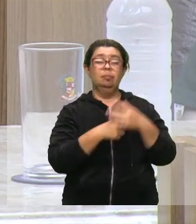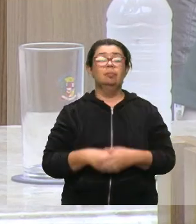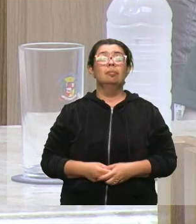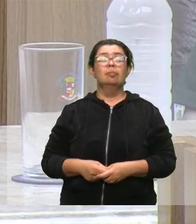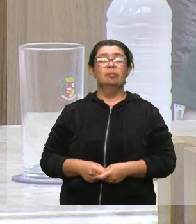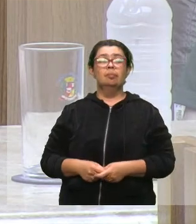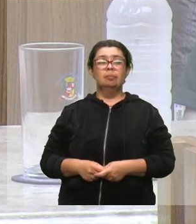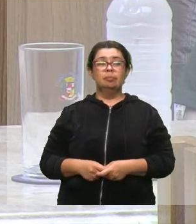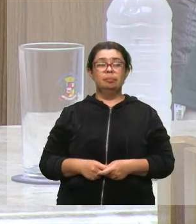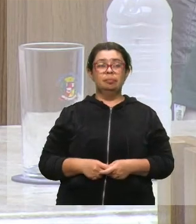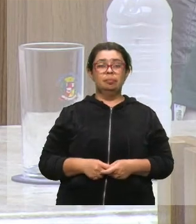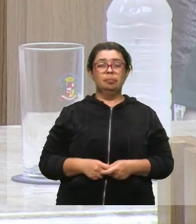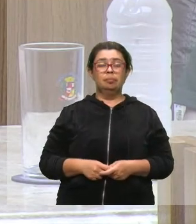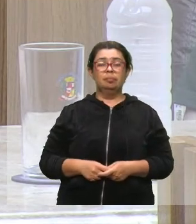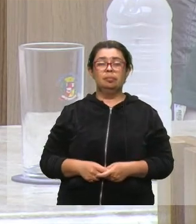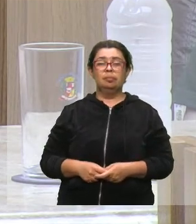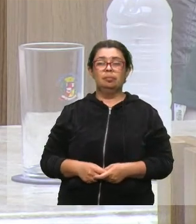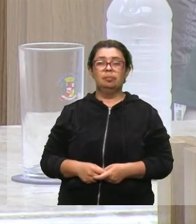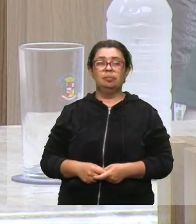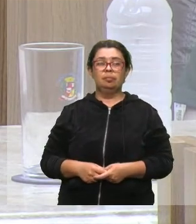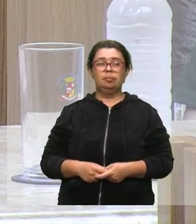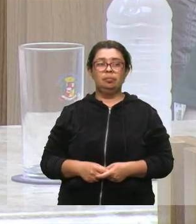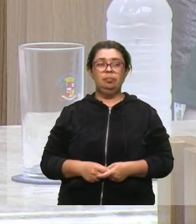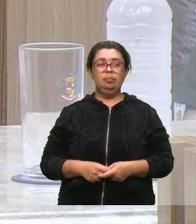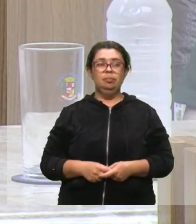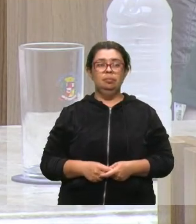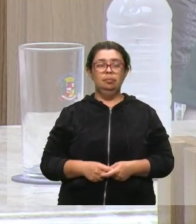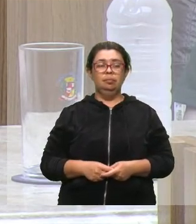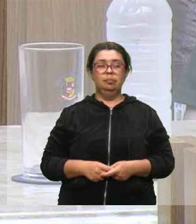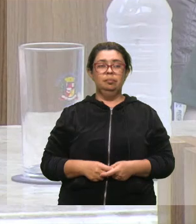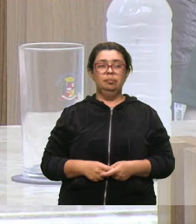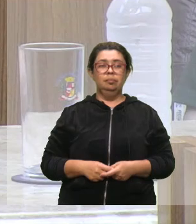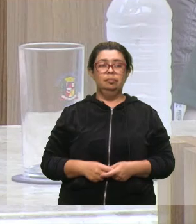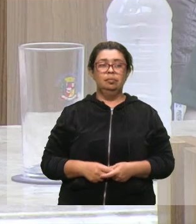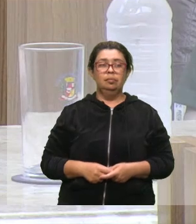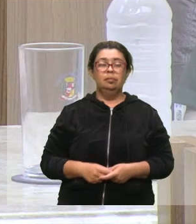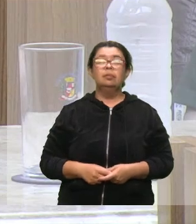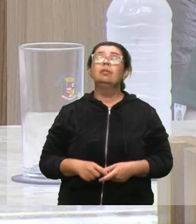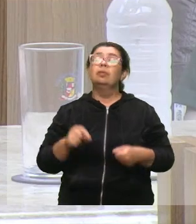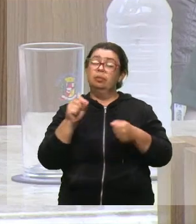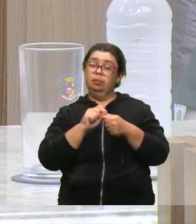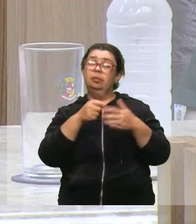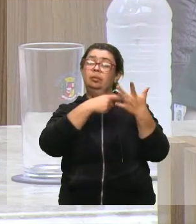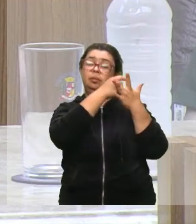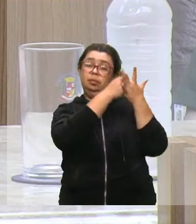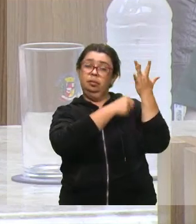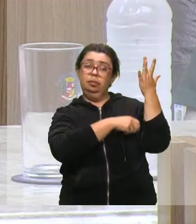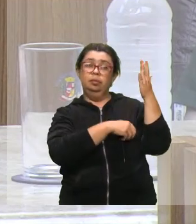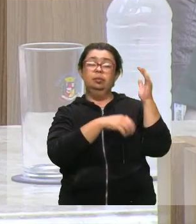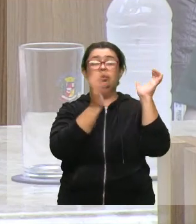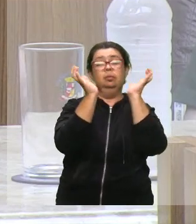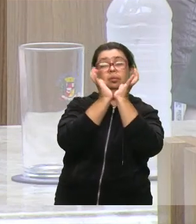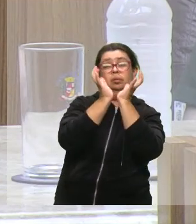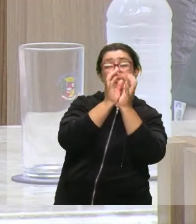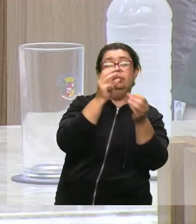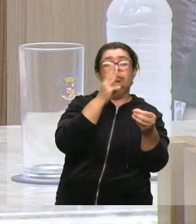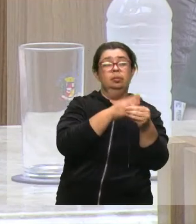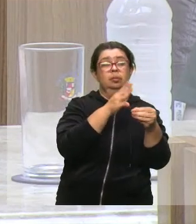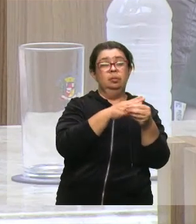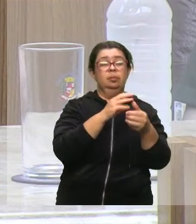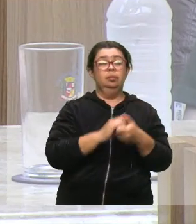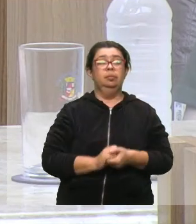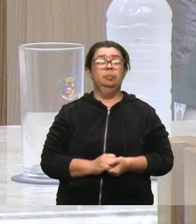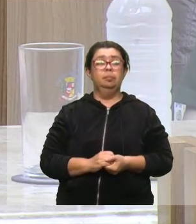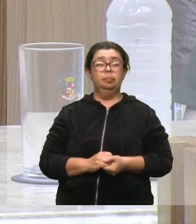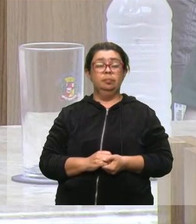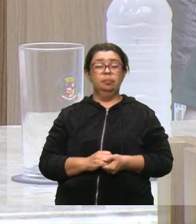precisa, quem for assumir esse orçamento, e o Conselho Municipal,